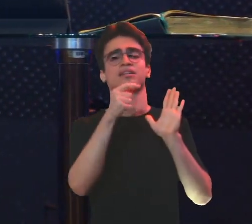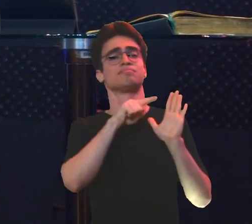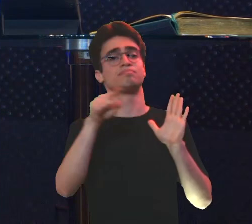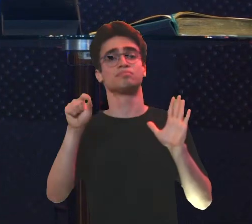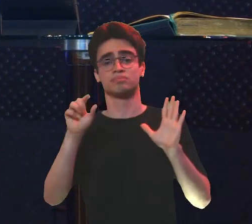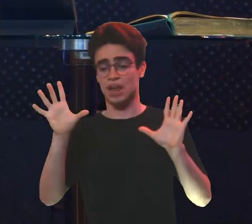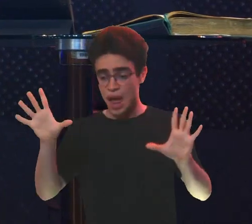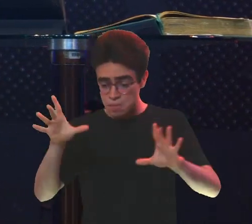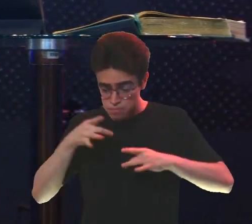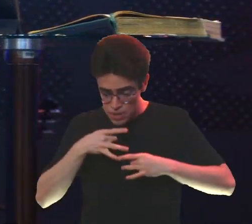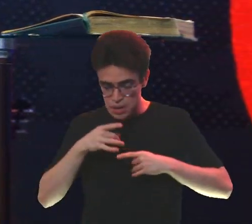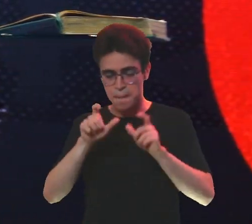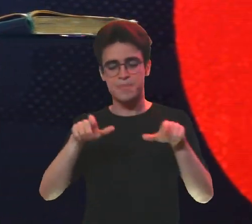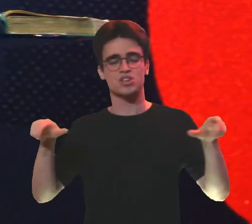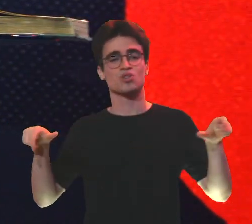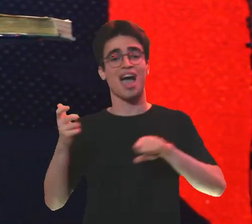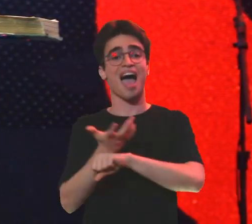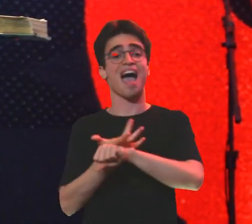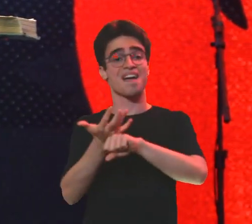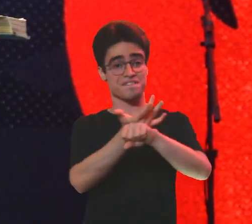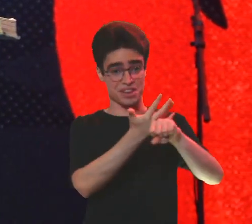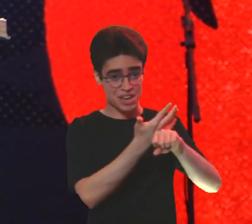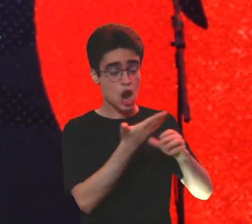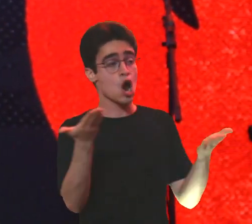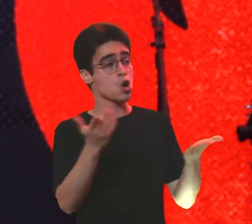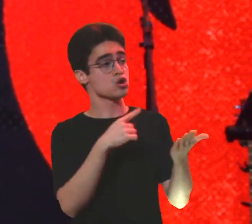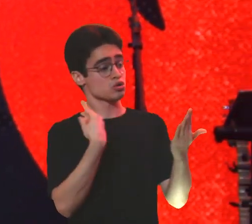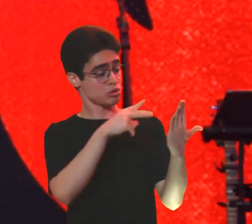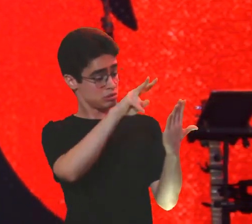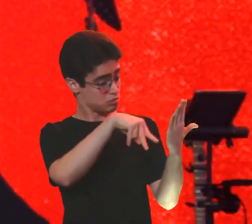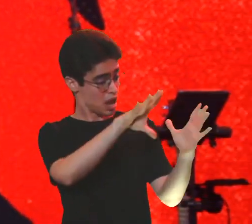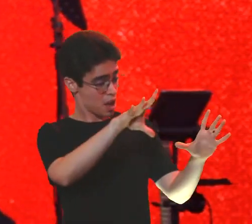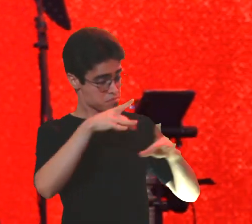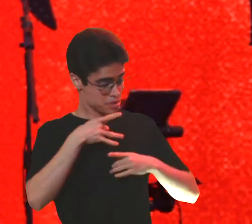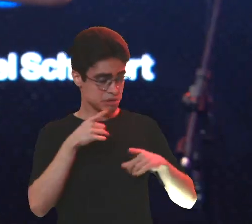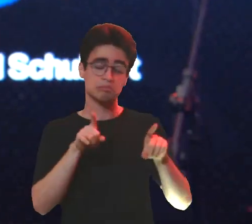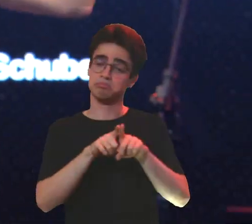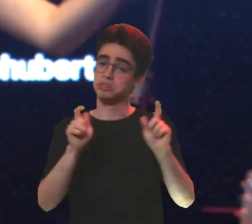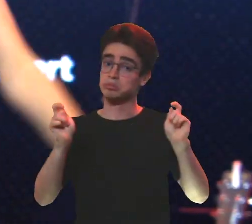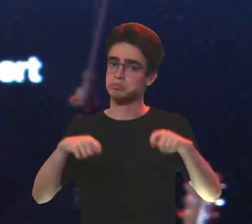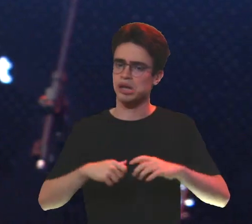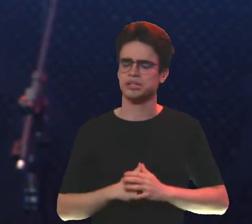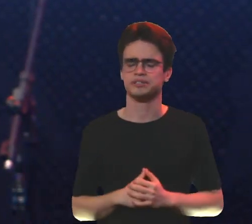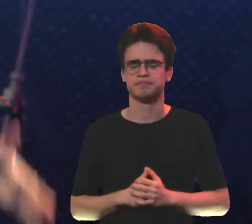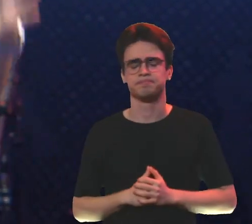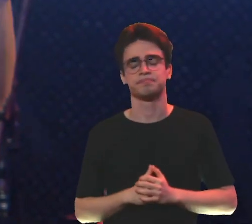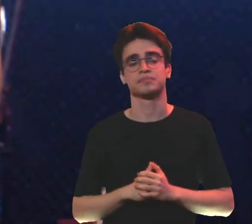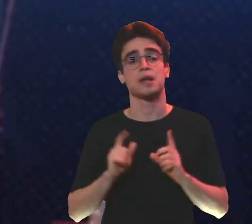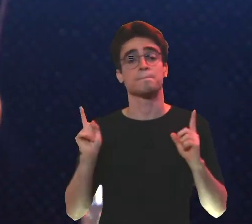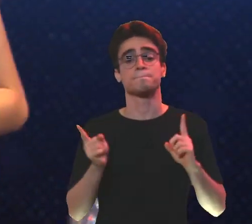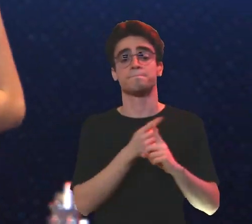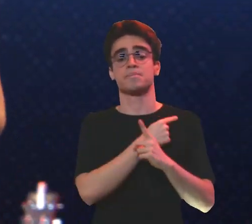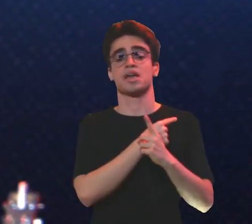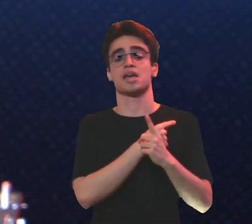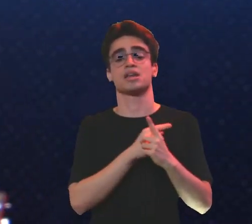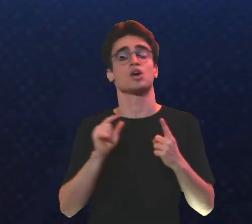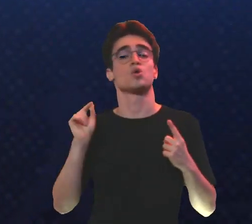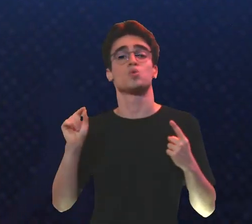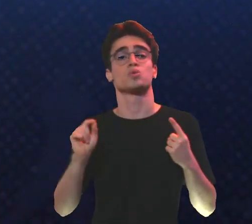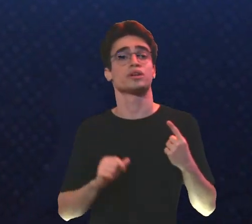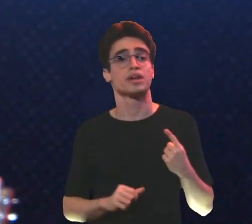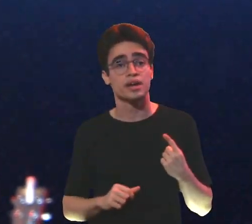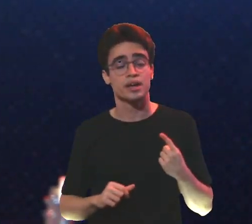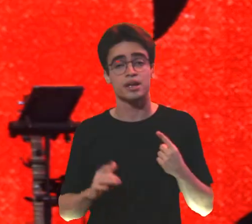os avivalistas e que hoje podem nos inspirar também. A primeira marca de um herói da fé é